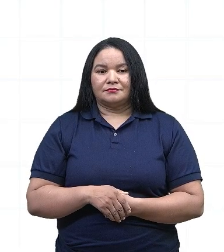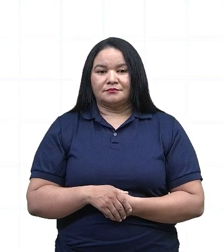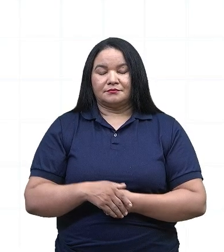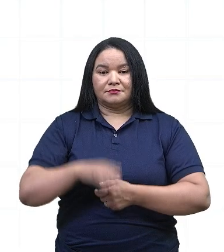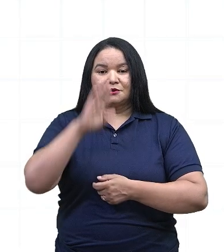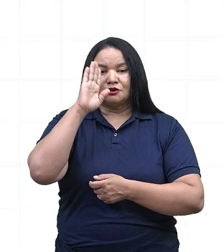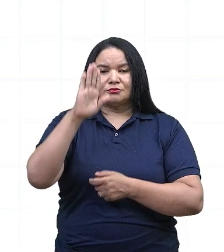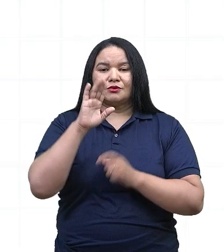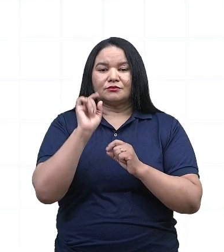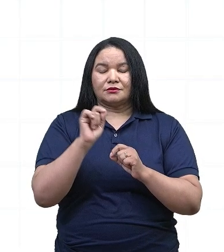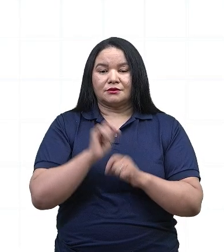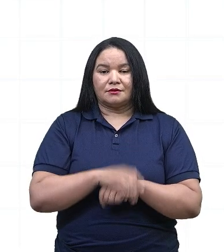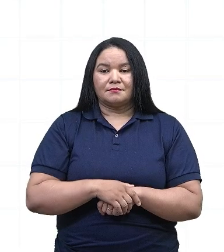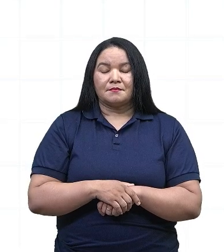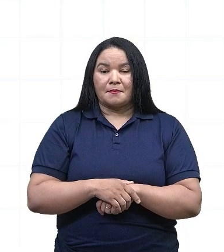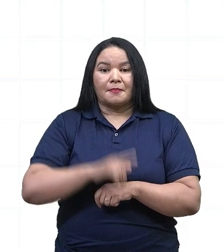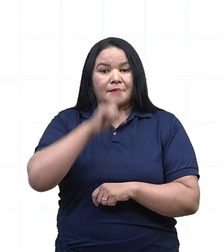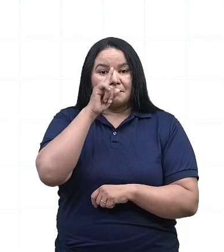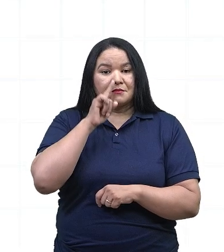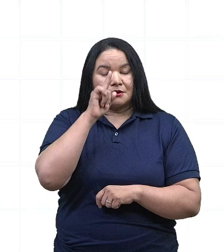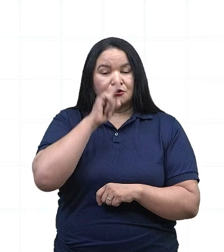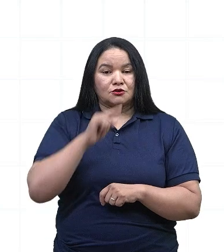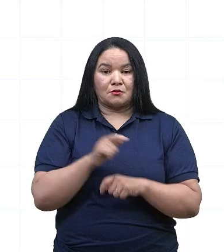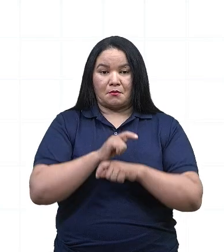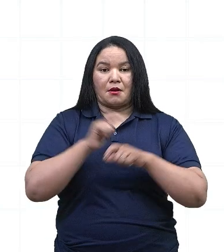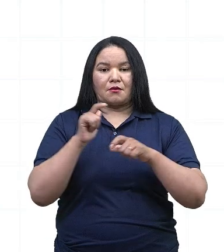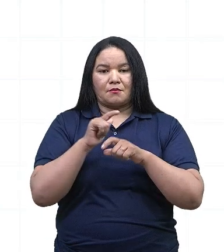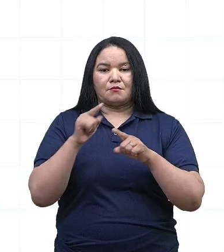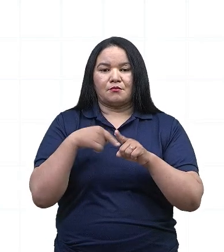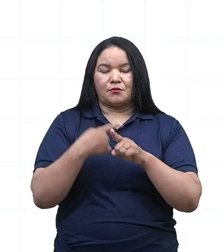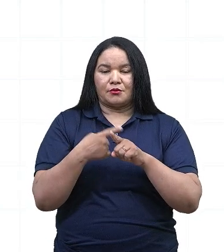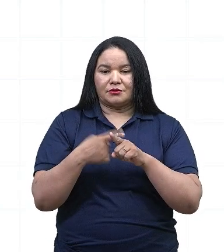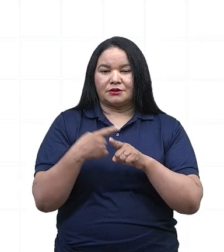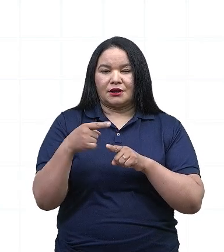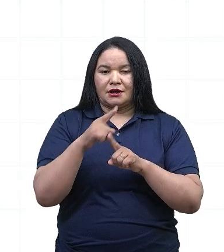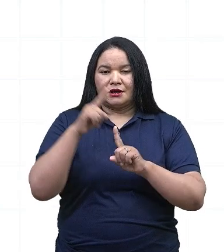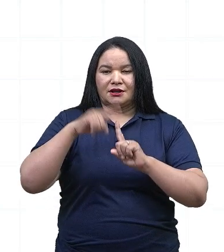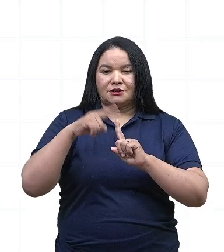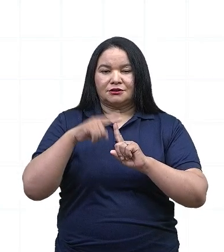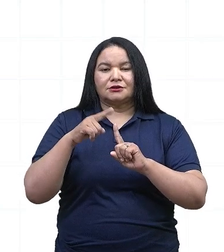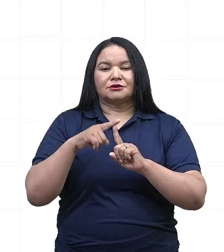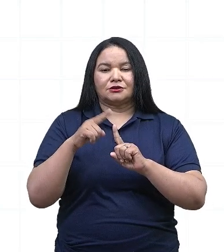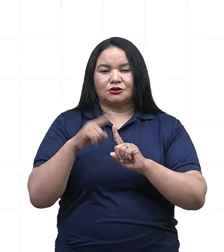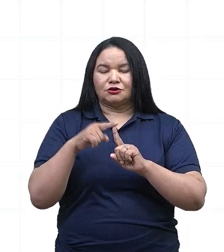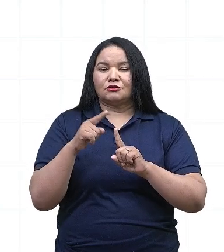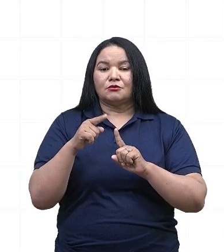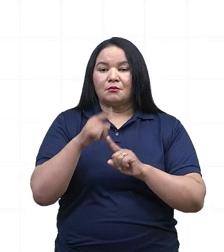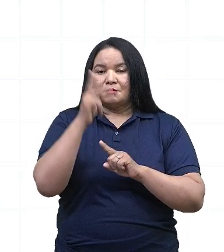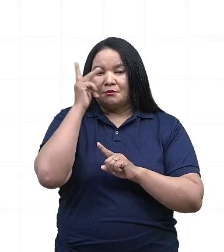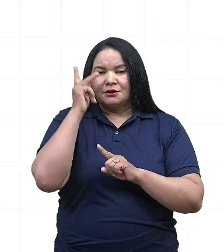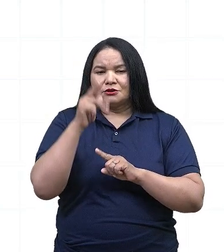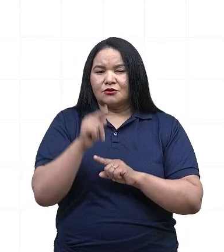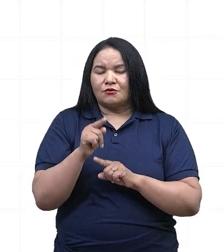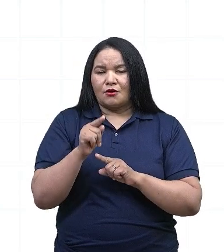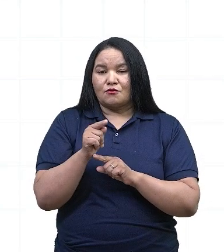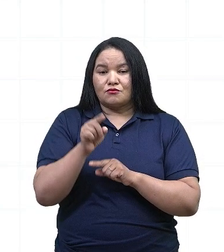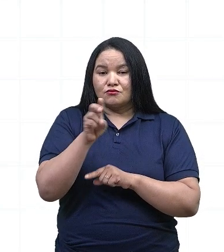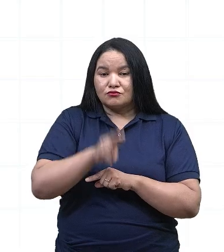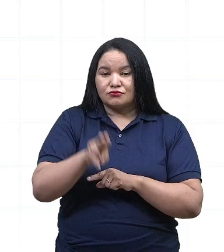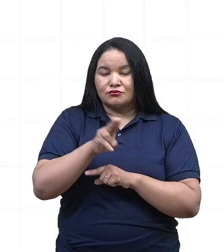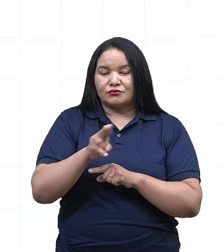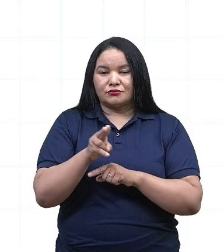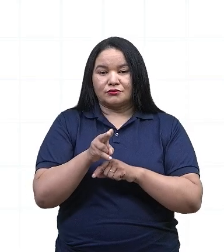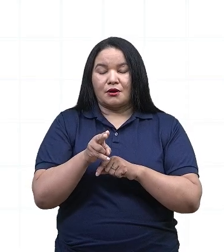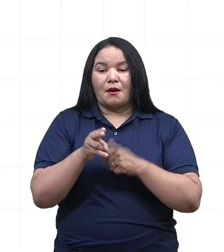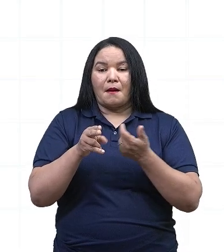de maior risco e expressão do estilo radical. Nela, os praticantes utilizam patins especiais.